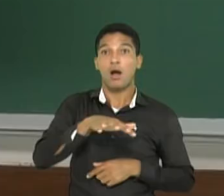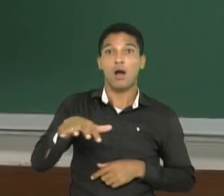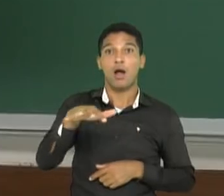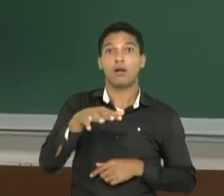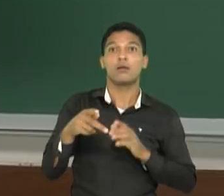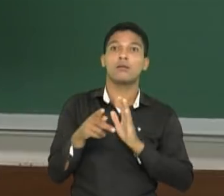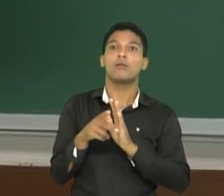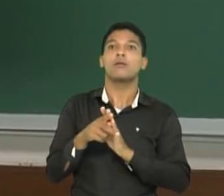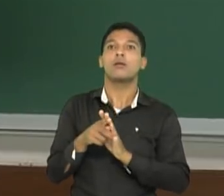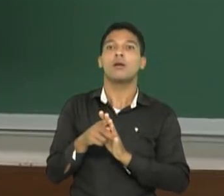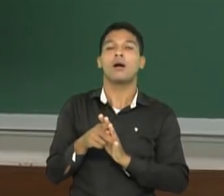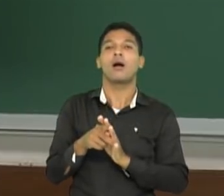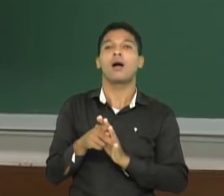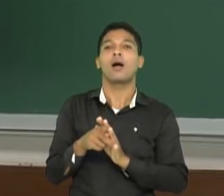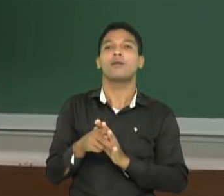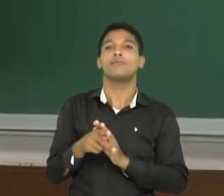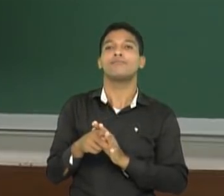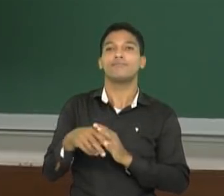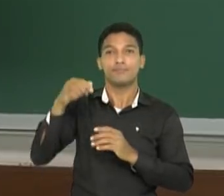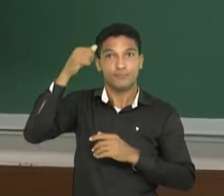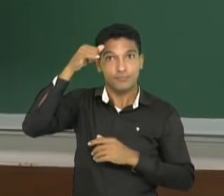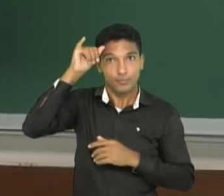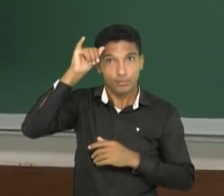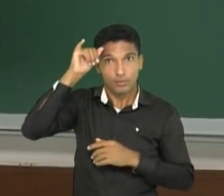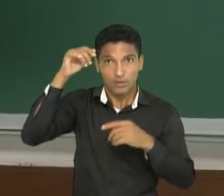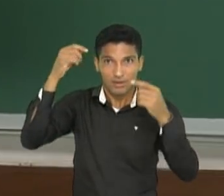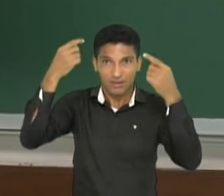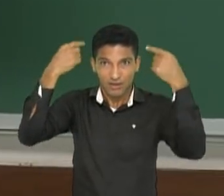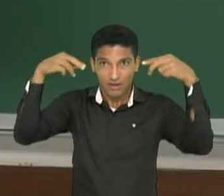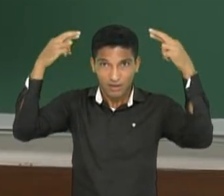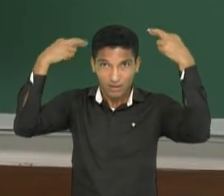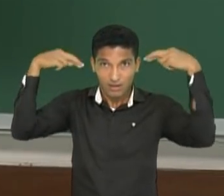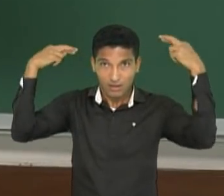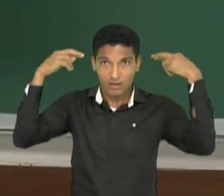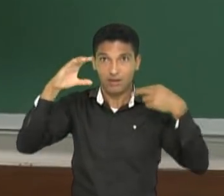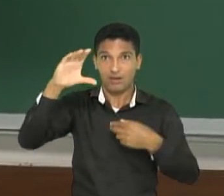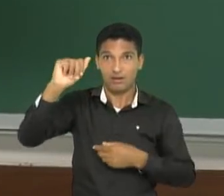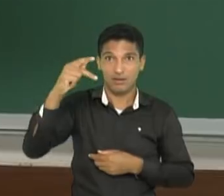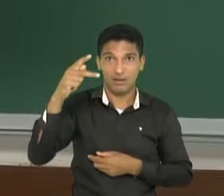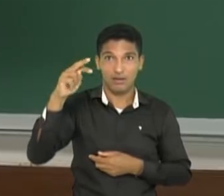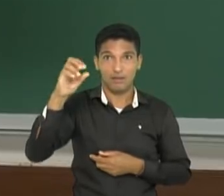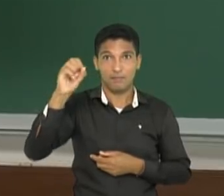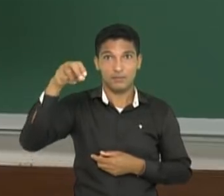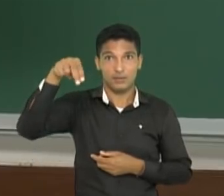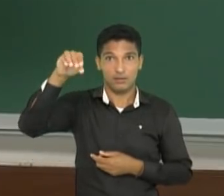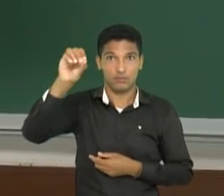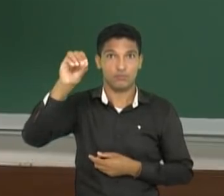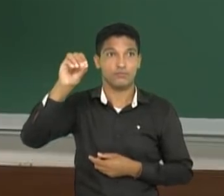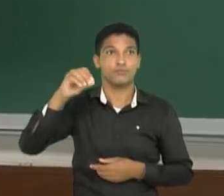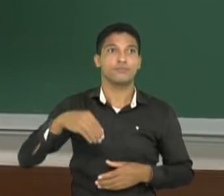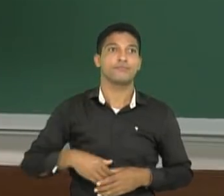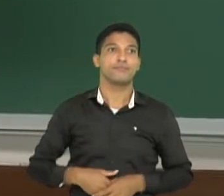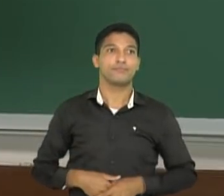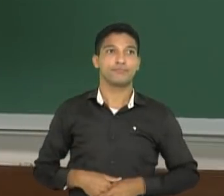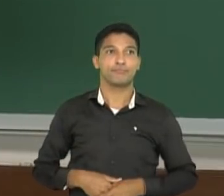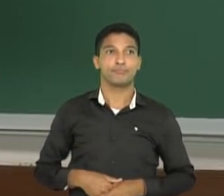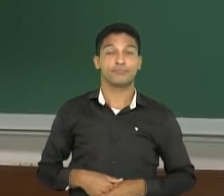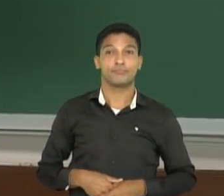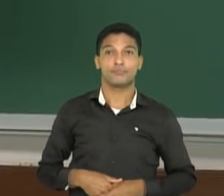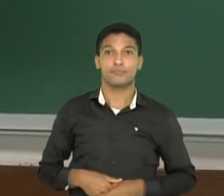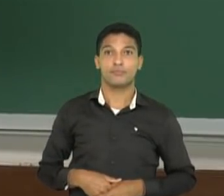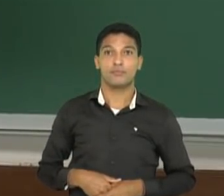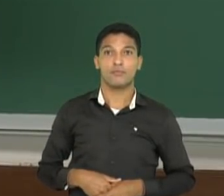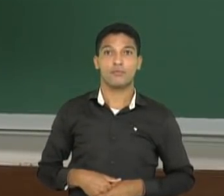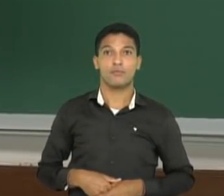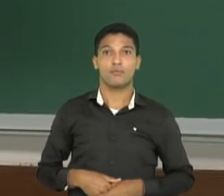climáticas, naturais da região. O agreste, nós vamos ter monocultura de fumo e de soja. Então, nós temos, assim como em outras